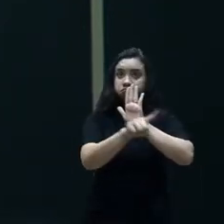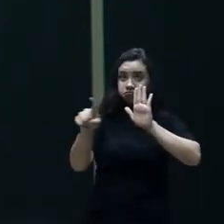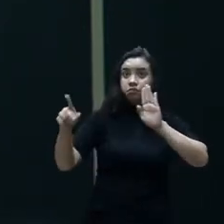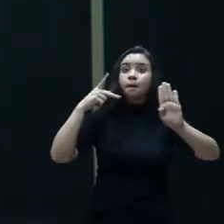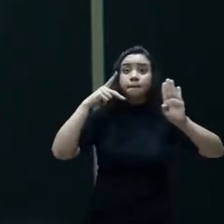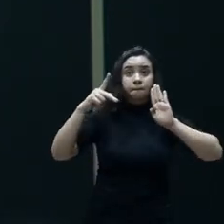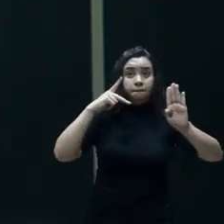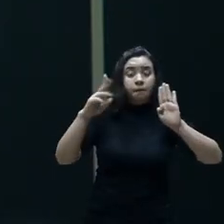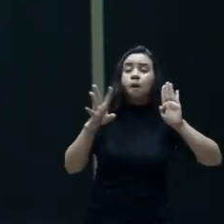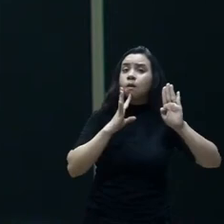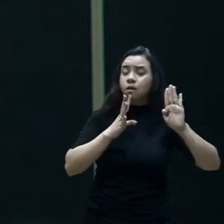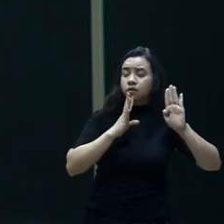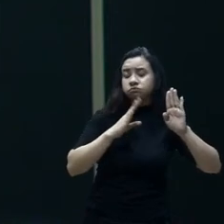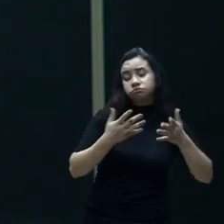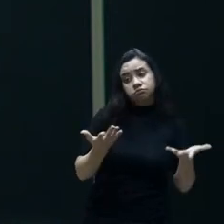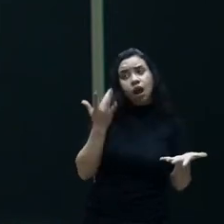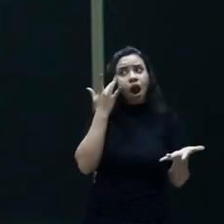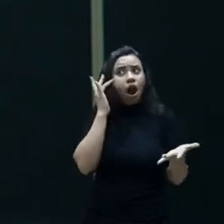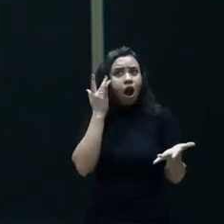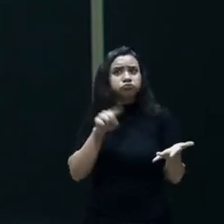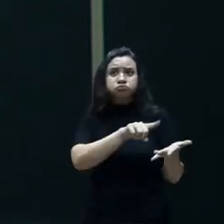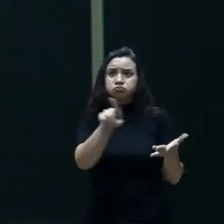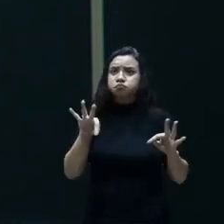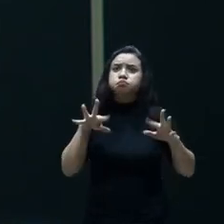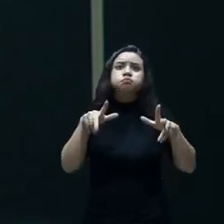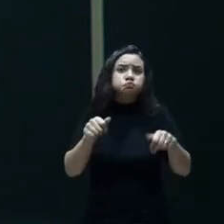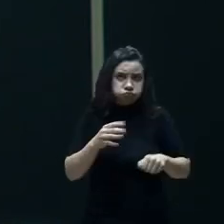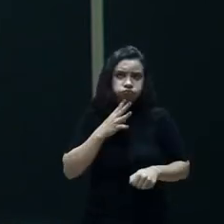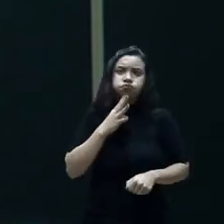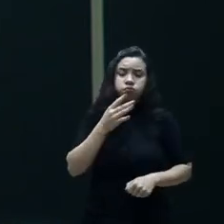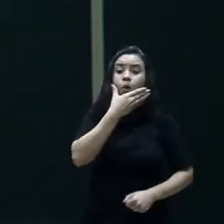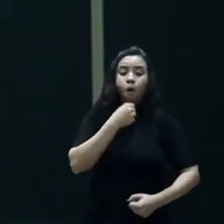Eu acho que todos aqui já conhecem a parábola do semeador.